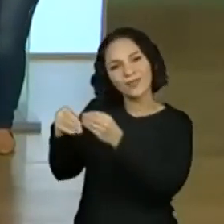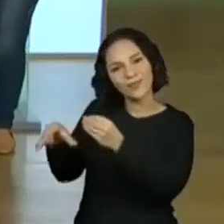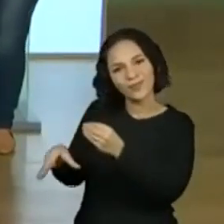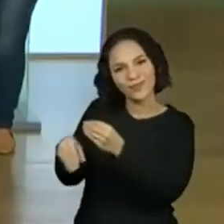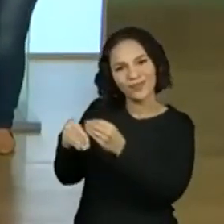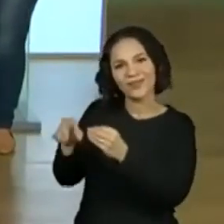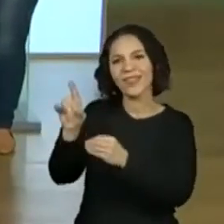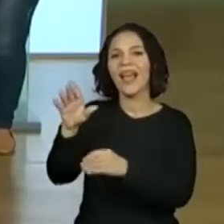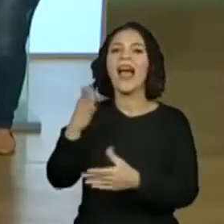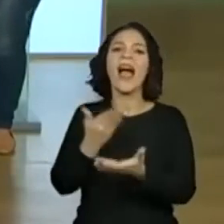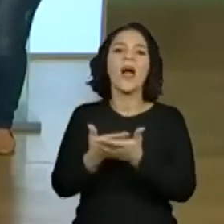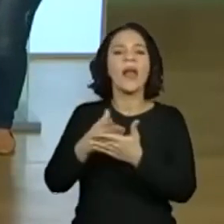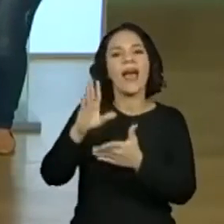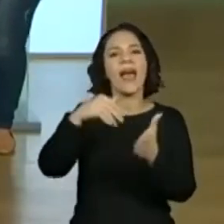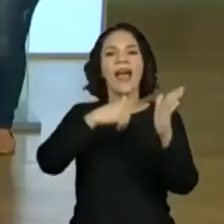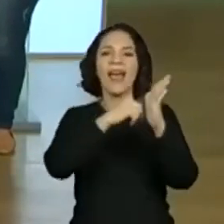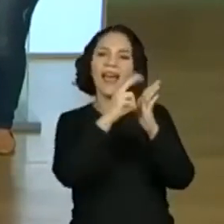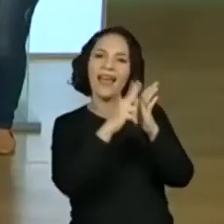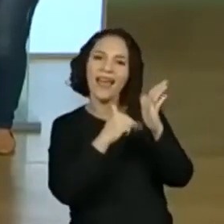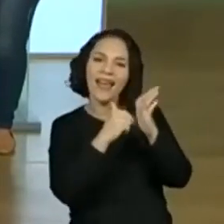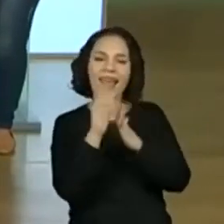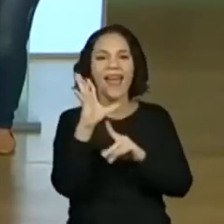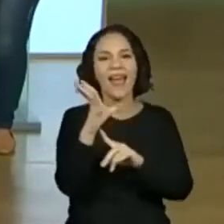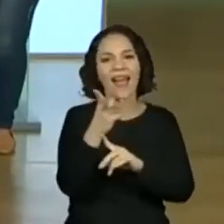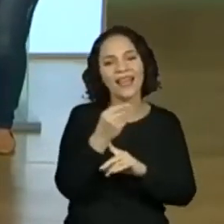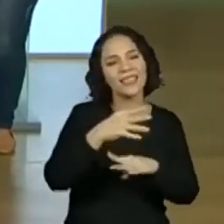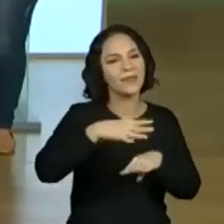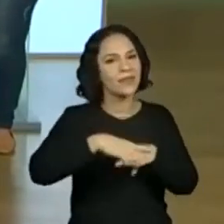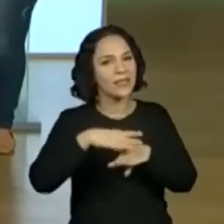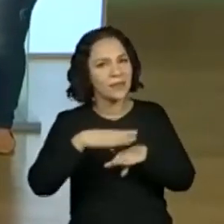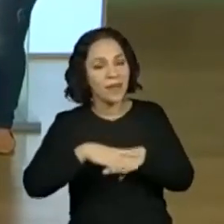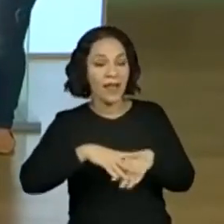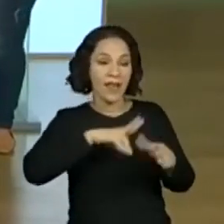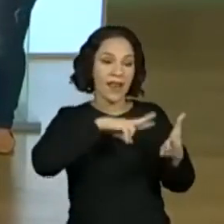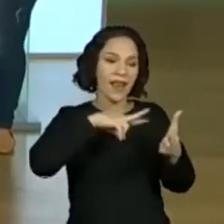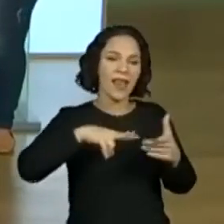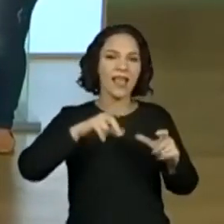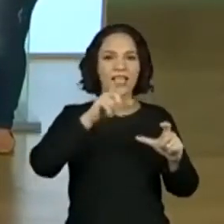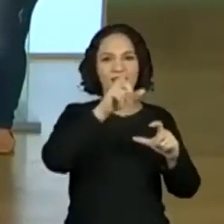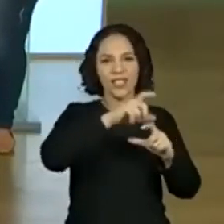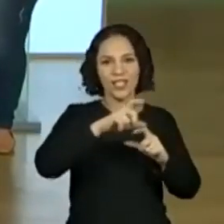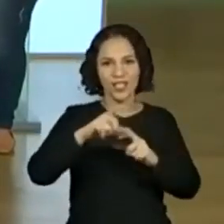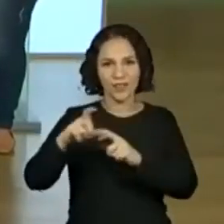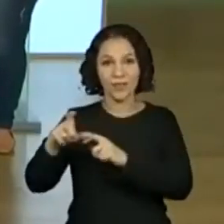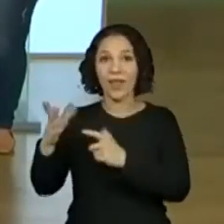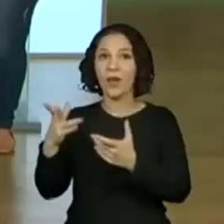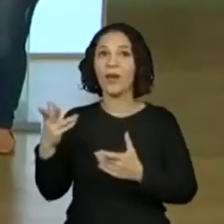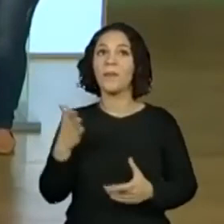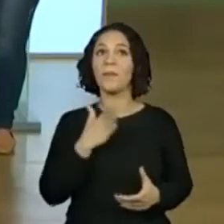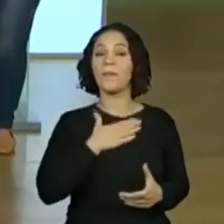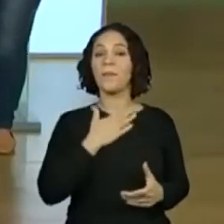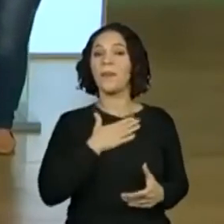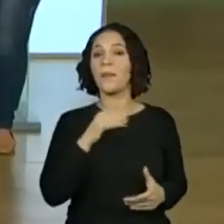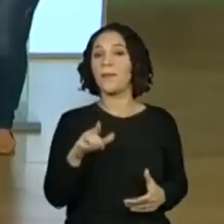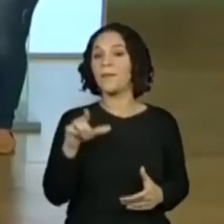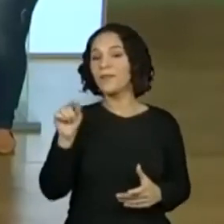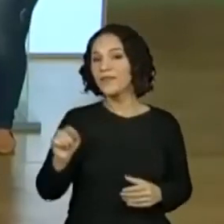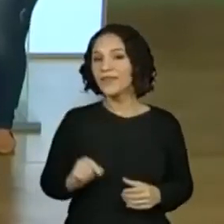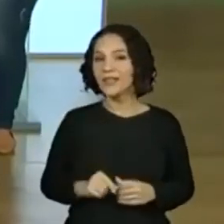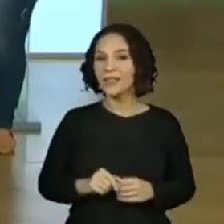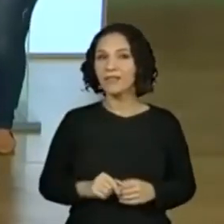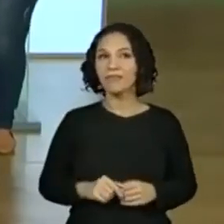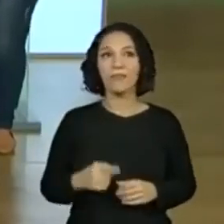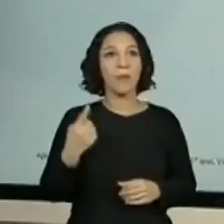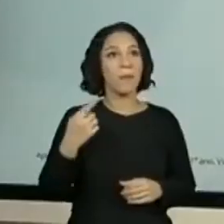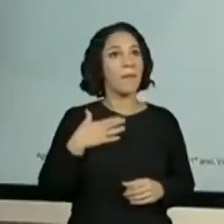estão falando de aula de arte, aula de matemática, ler gibi, isso é muito importante. Mas nós vamos falar agora da sua, né? Da minha preferida. Da sua preferida. De uma